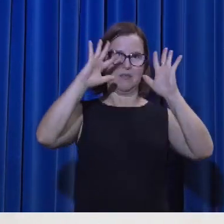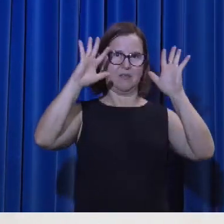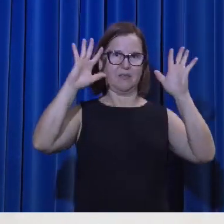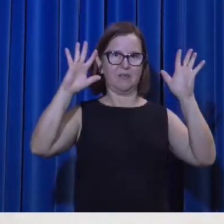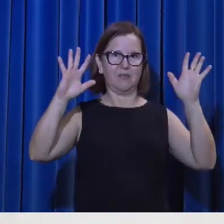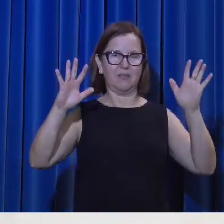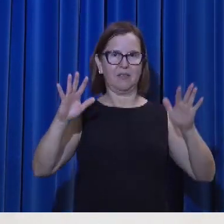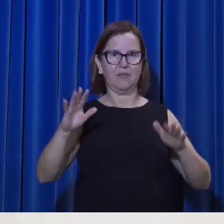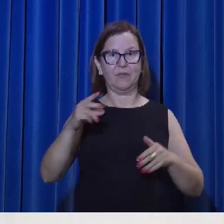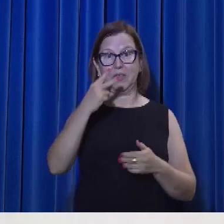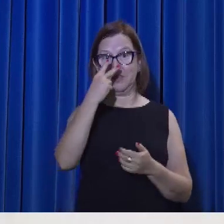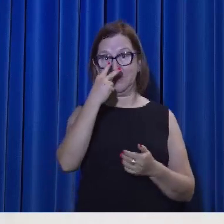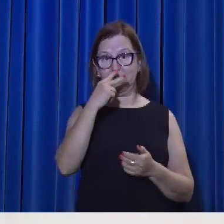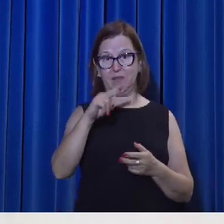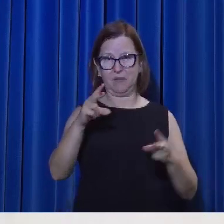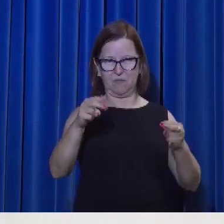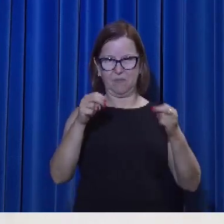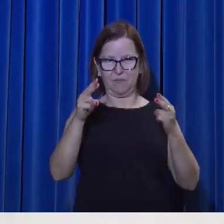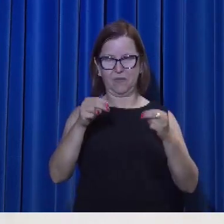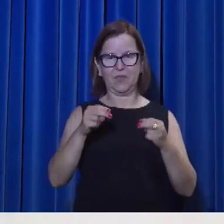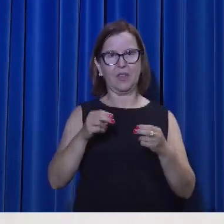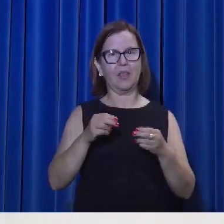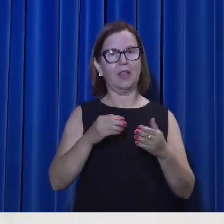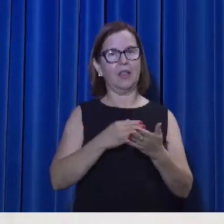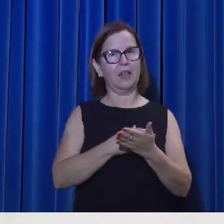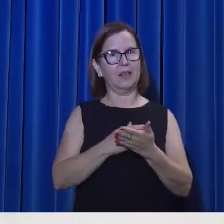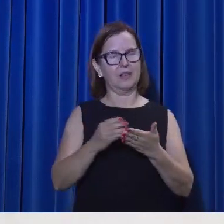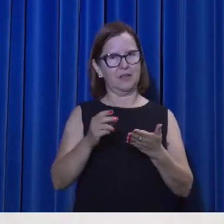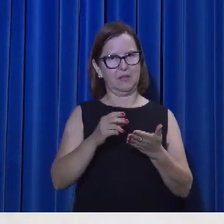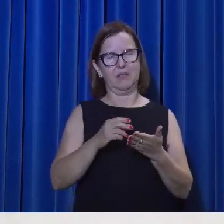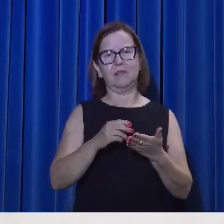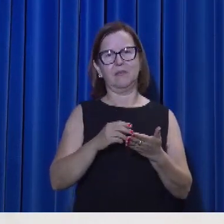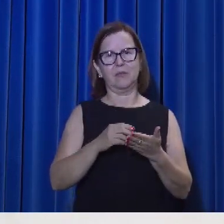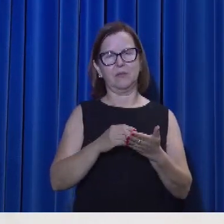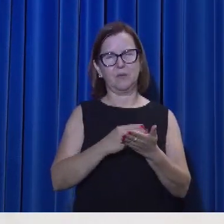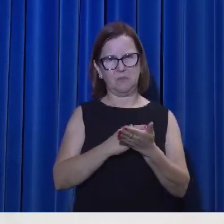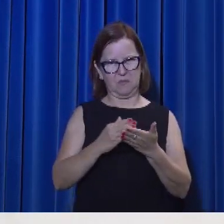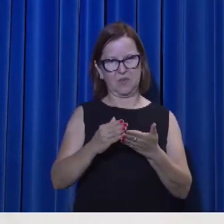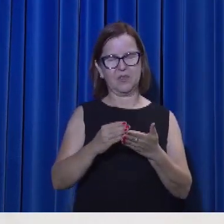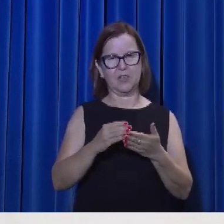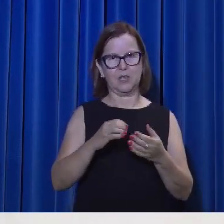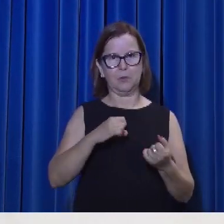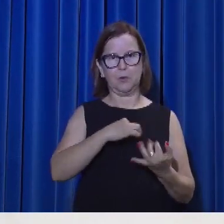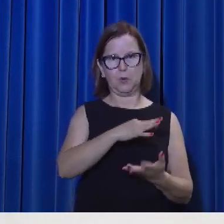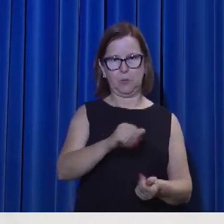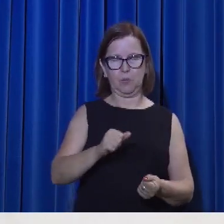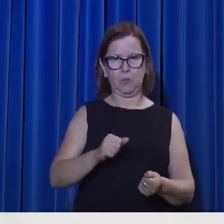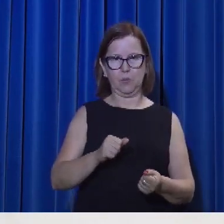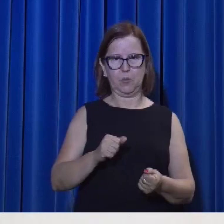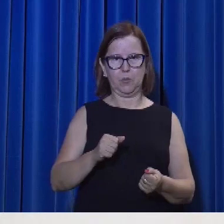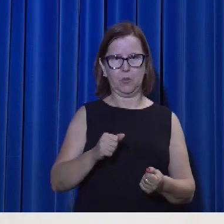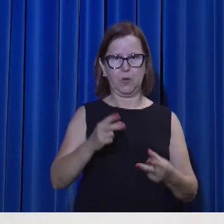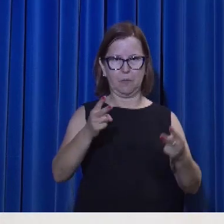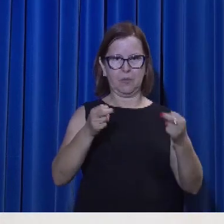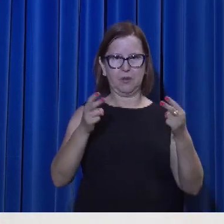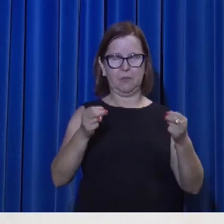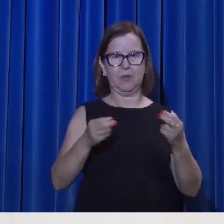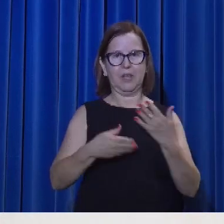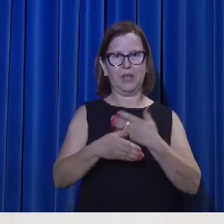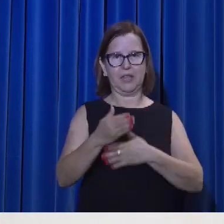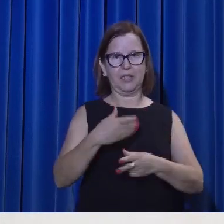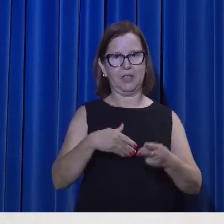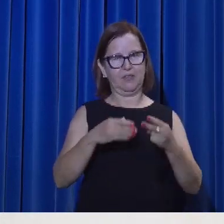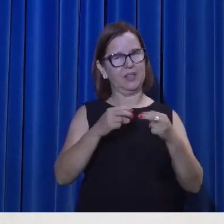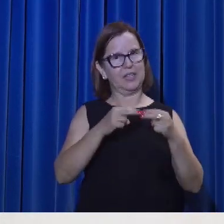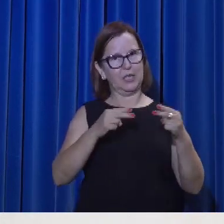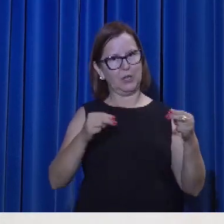claramente se reconhecem desde o princípio do mundo, sendo percebidos por meio das coisas que foram criadas.